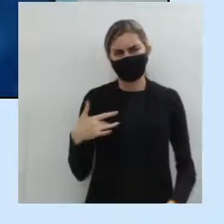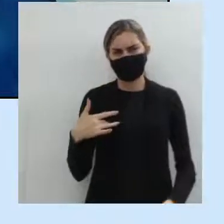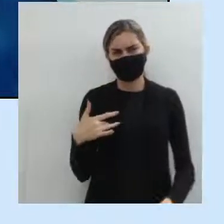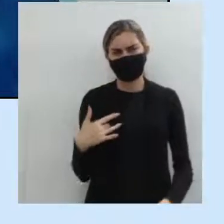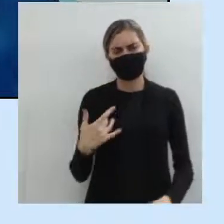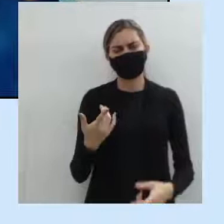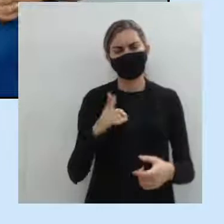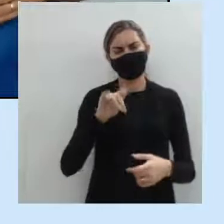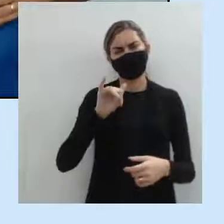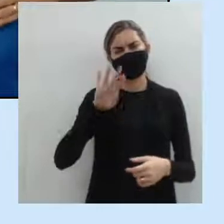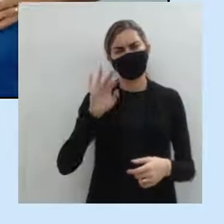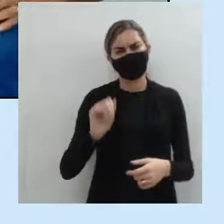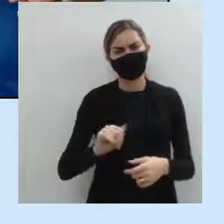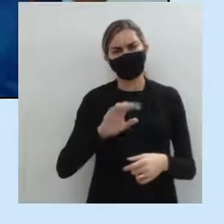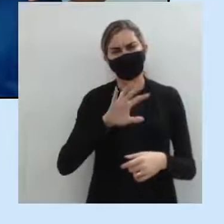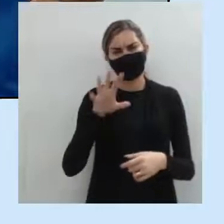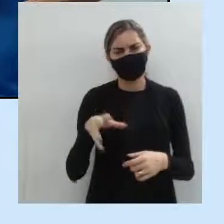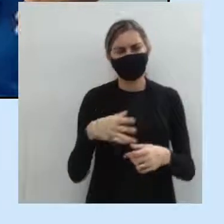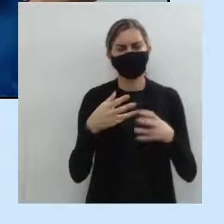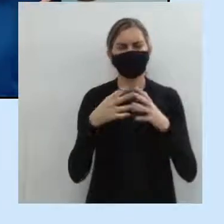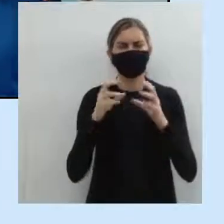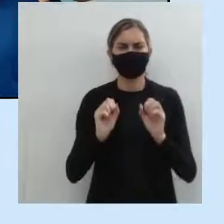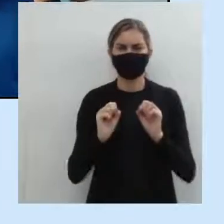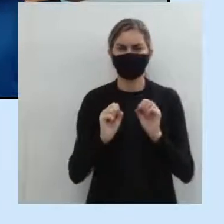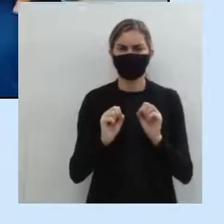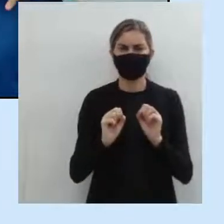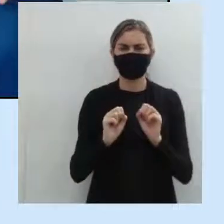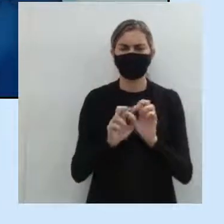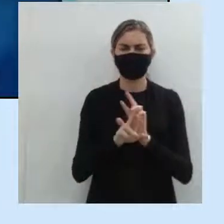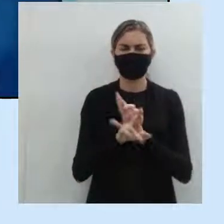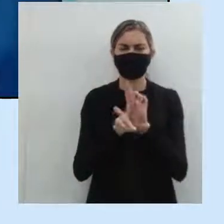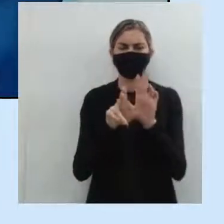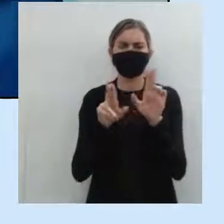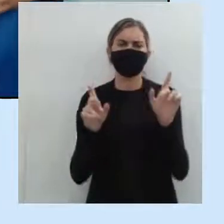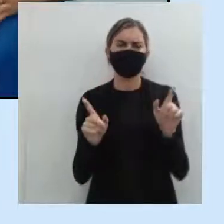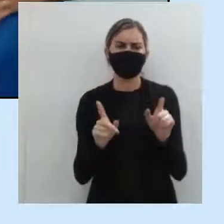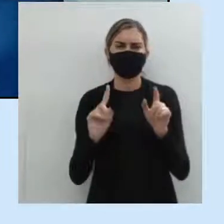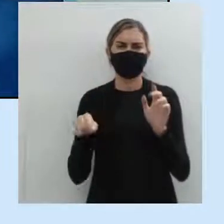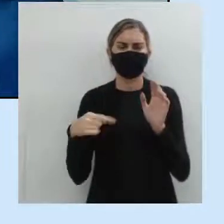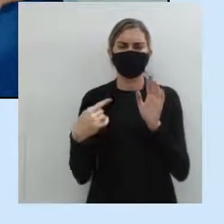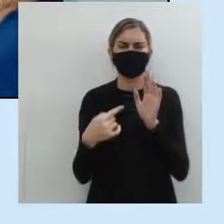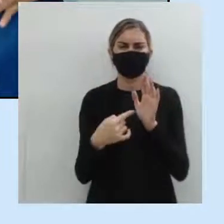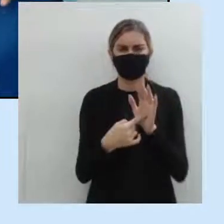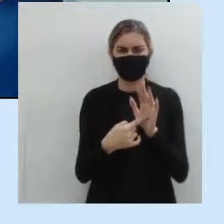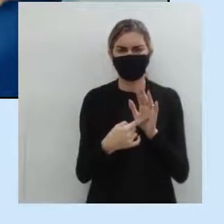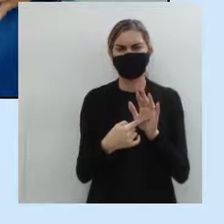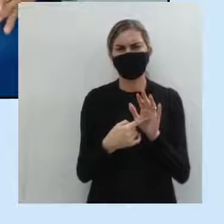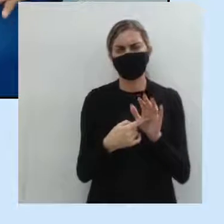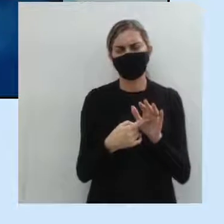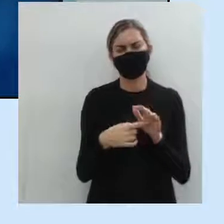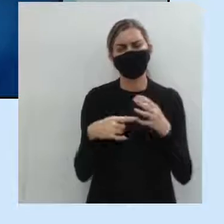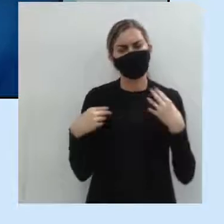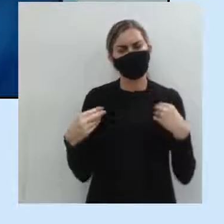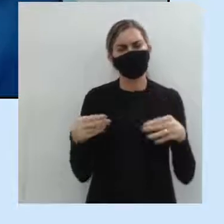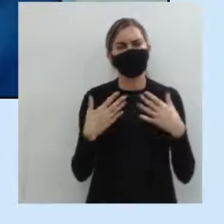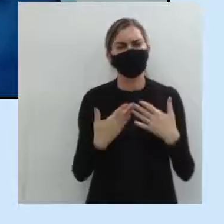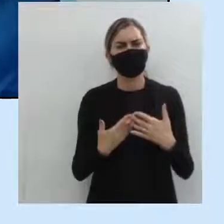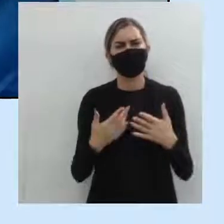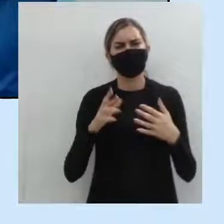A ginástica, nesse contexto, pode servir a vários objetivos, performance, relaxamento